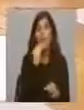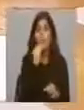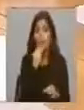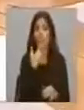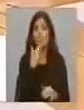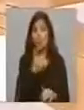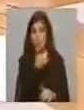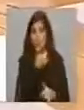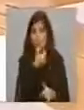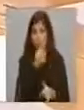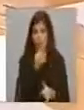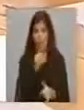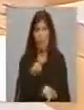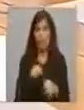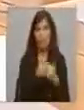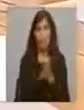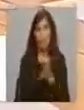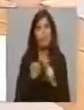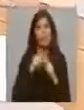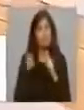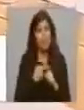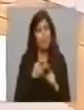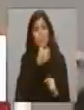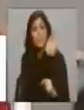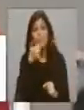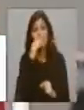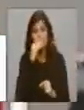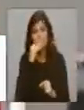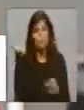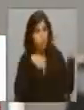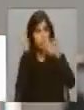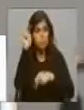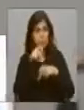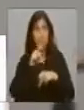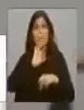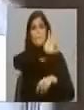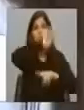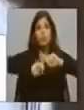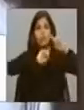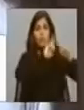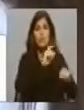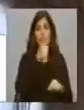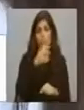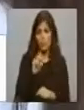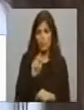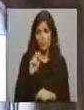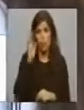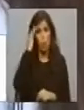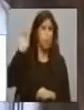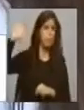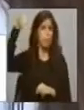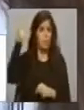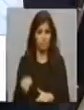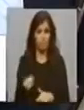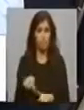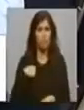total, este ano letivo são 500 estudantes provenientes de 53 países, um recorde. Eu diria que foi um boom este